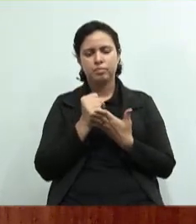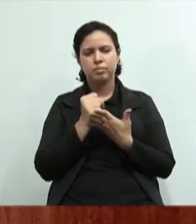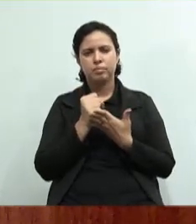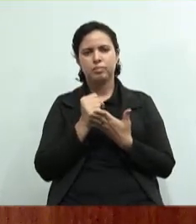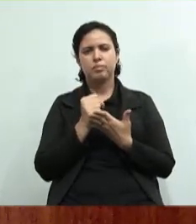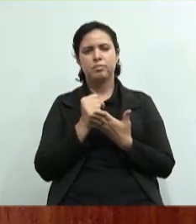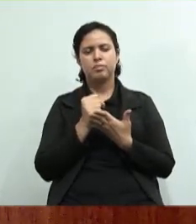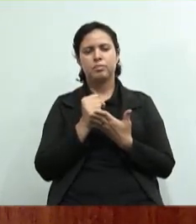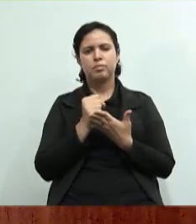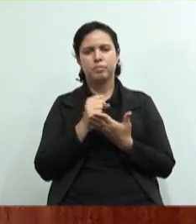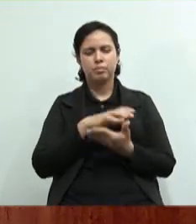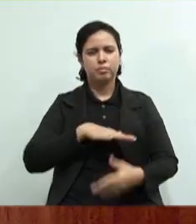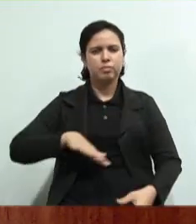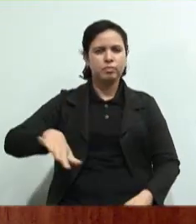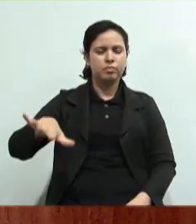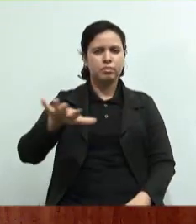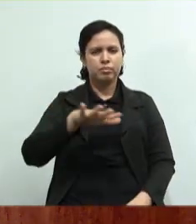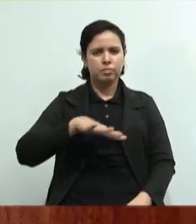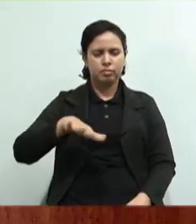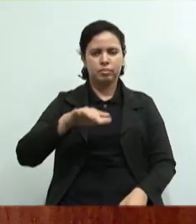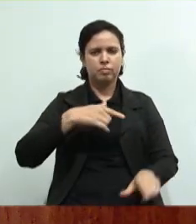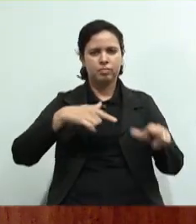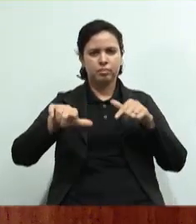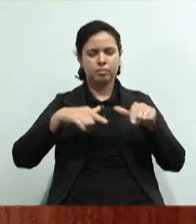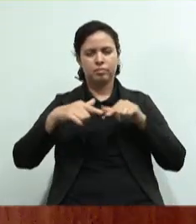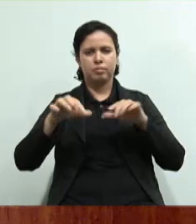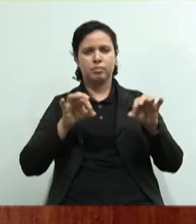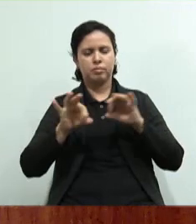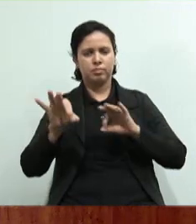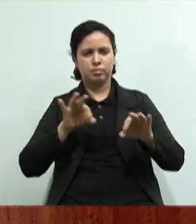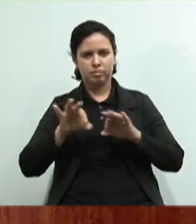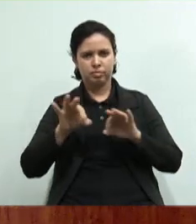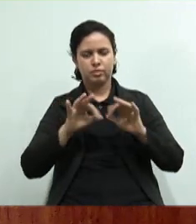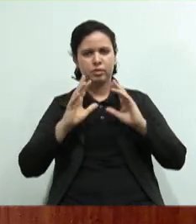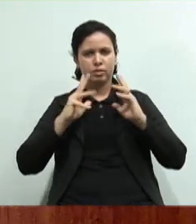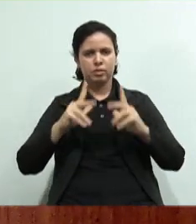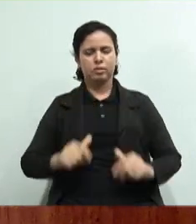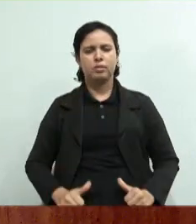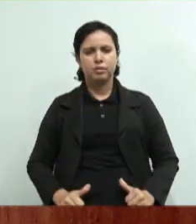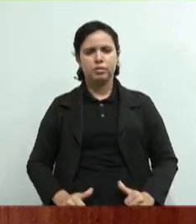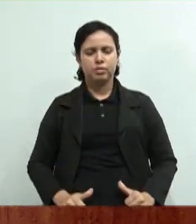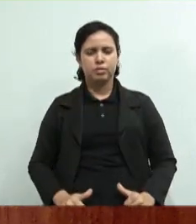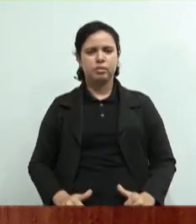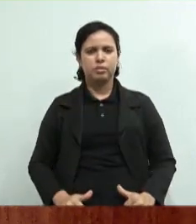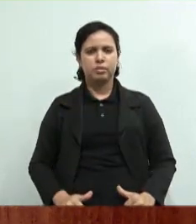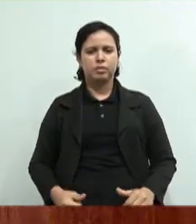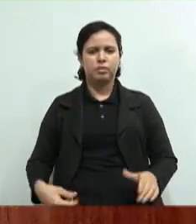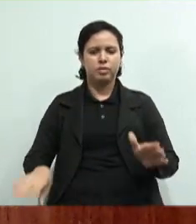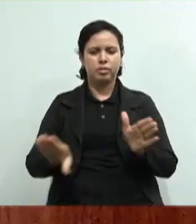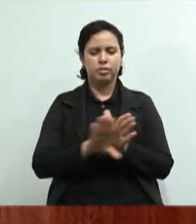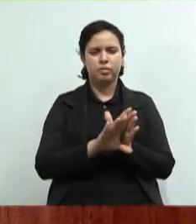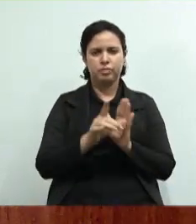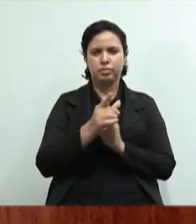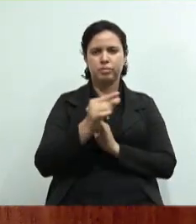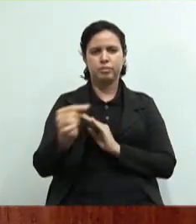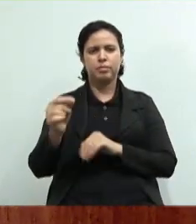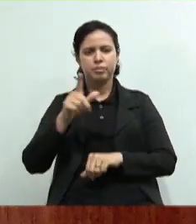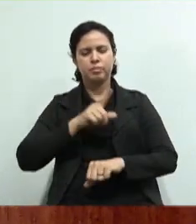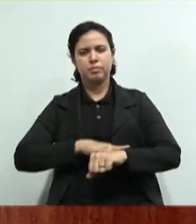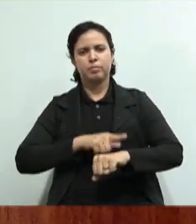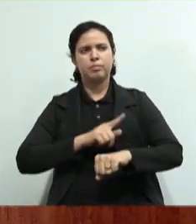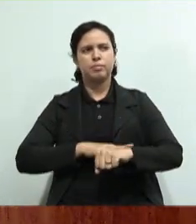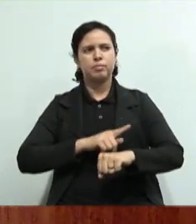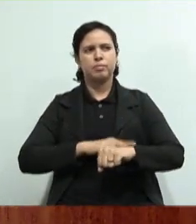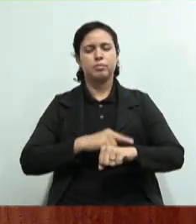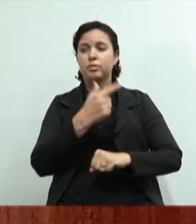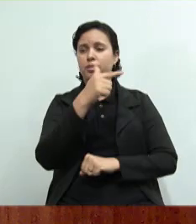nos ajuda a manter o nosso ambiente de trabalho bem organizado, limpo, chegar e sair no horário indicado,